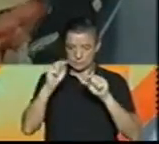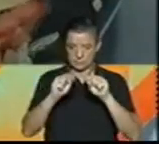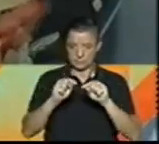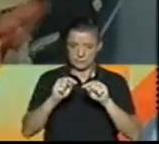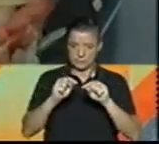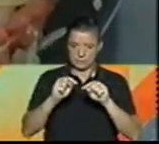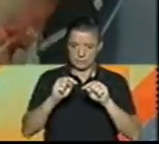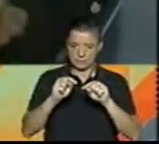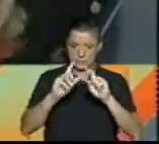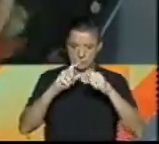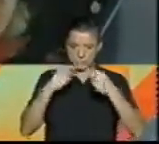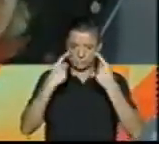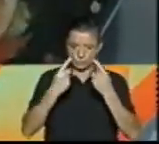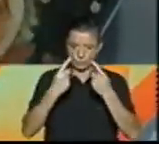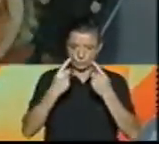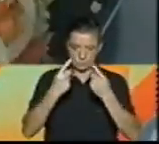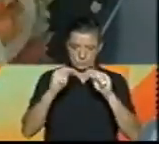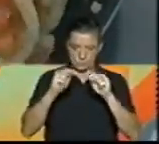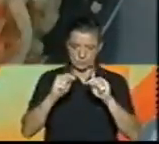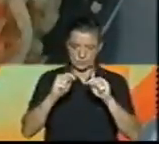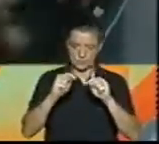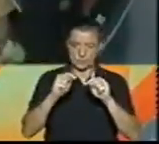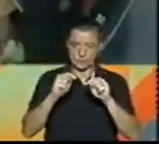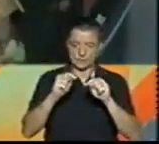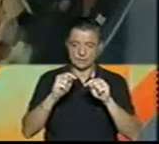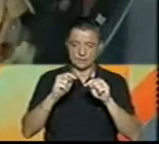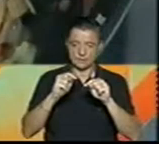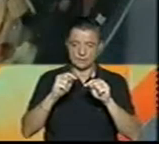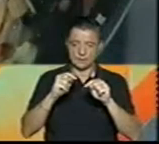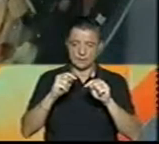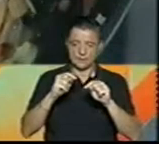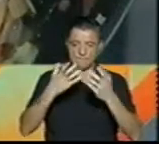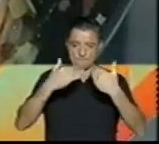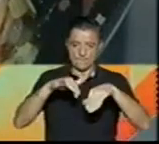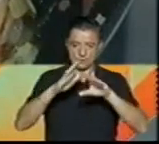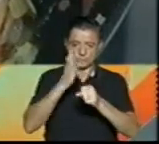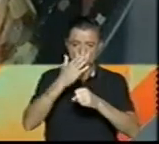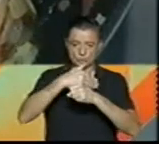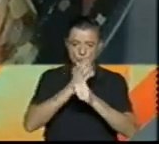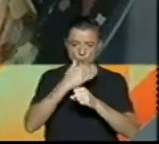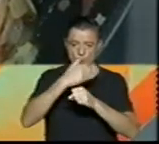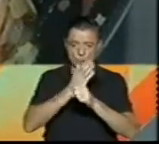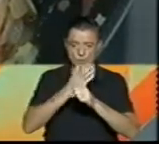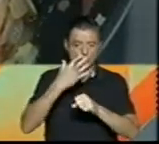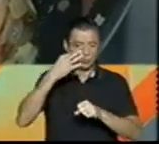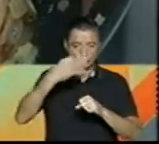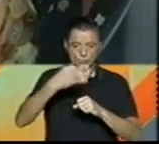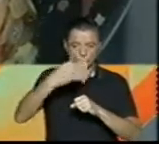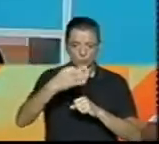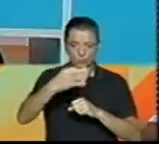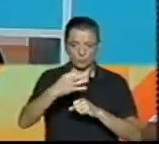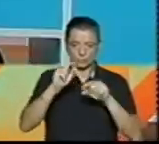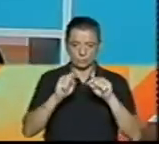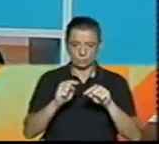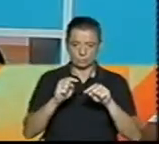cortar tomate e o Jorge a picar a cebola. É a nossa especialidade. Não é, não é? É a nossa especialidade. Pica a cebola todos os dias em casa, eu não pico? Eu pico todos os dias para fazer o estrugido e